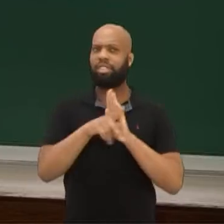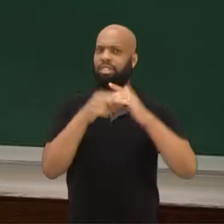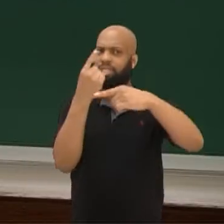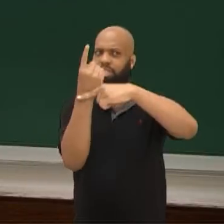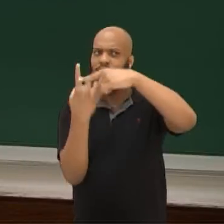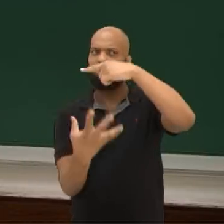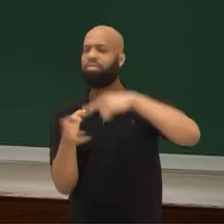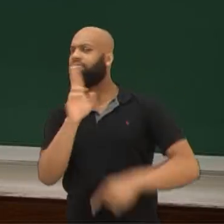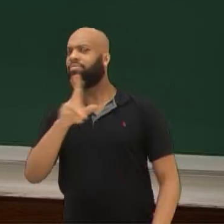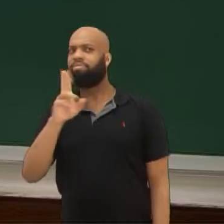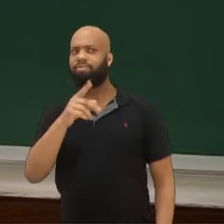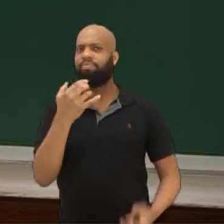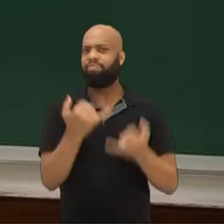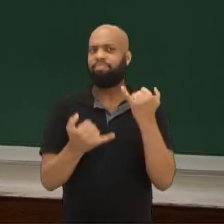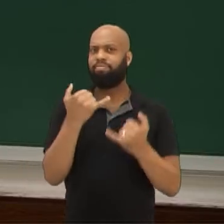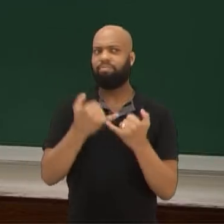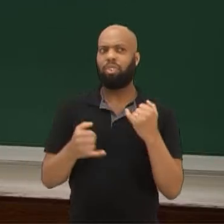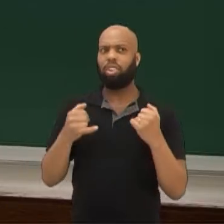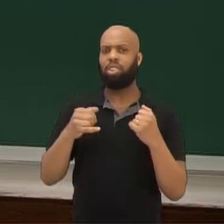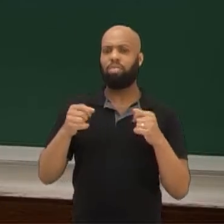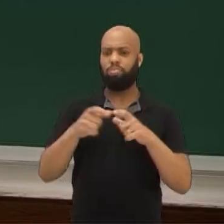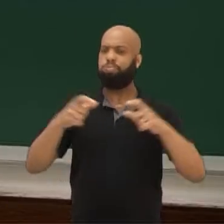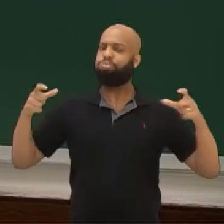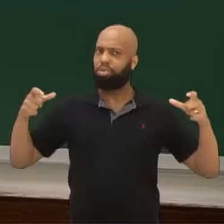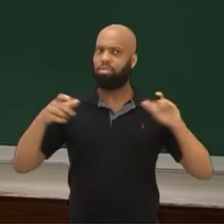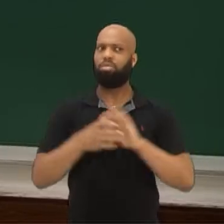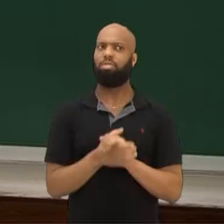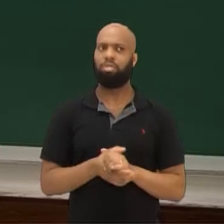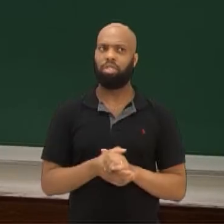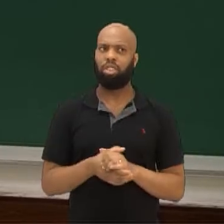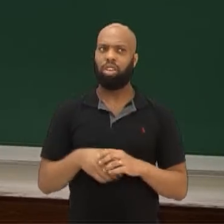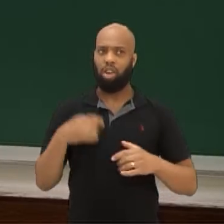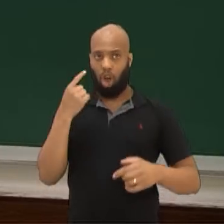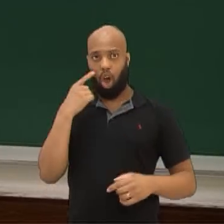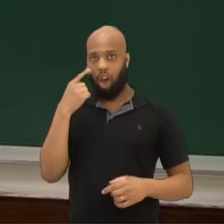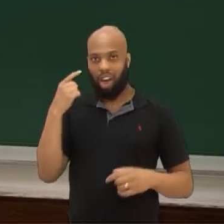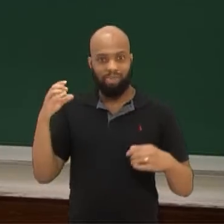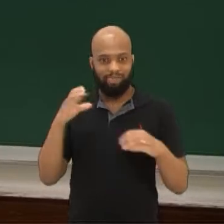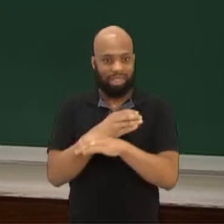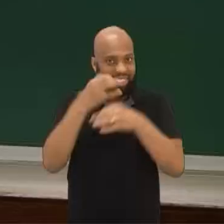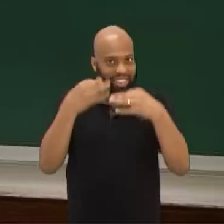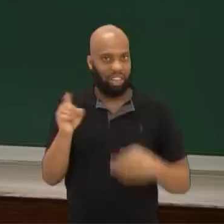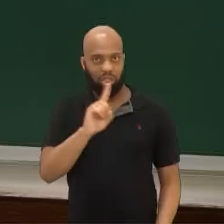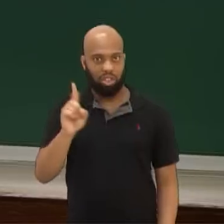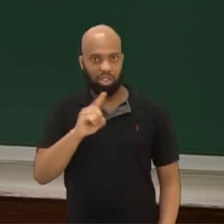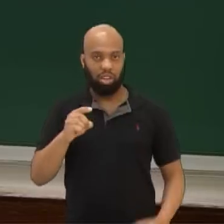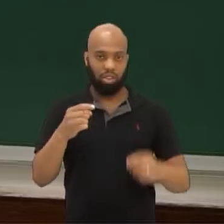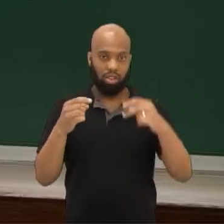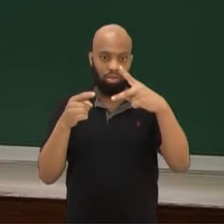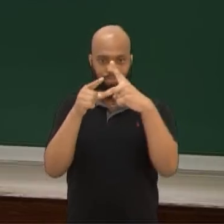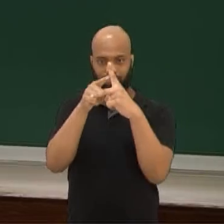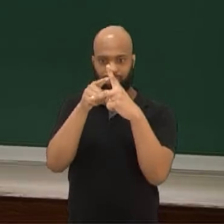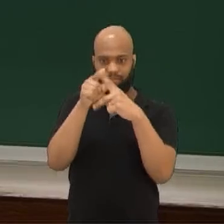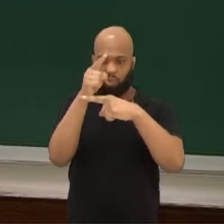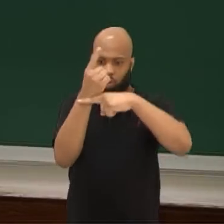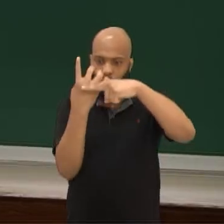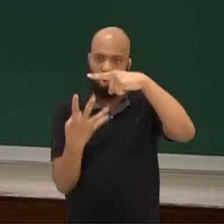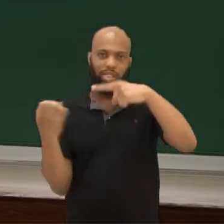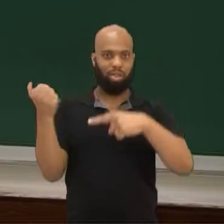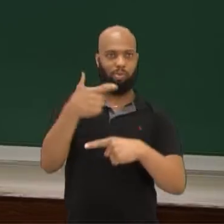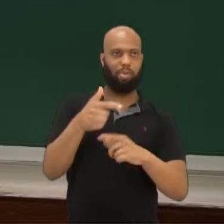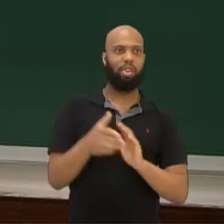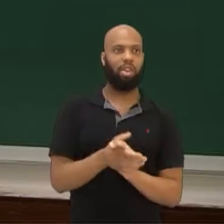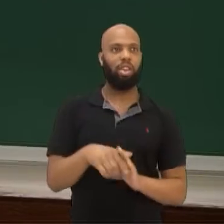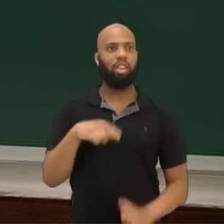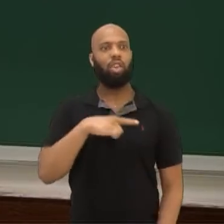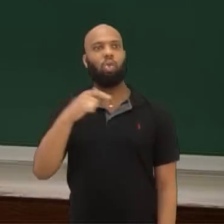1/4 da volta nesse desenho. Ele é um pouco maior, percebe que sobra um espacinho ali? Então ele é um pouco maior que 1/4 da volta. E